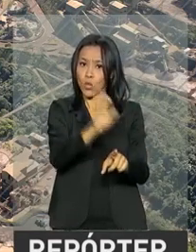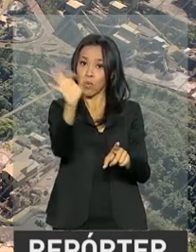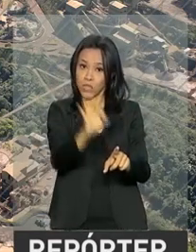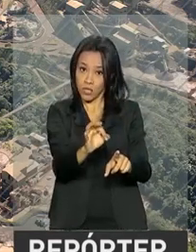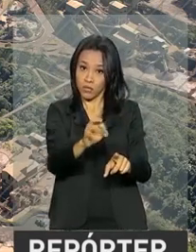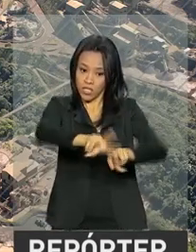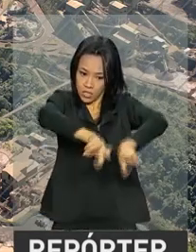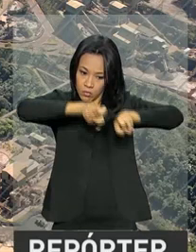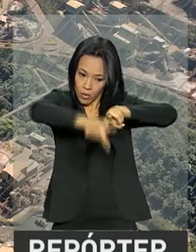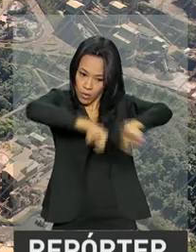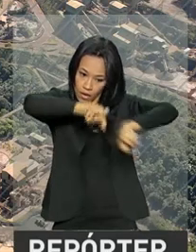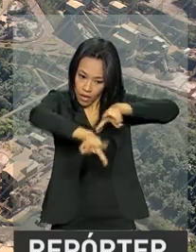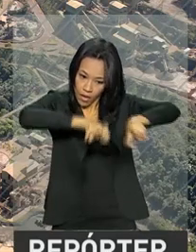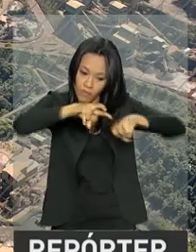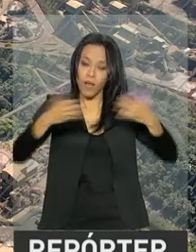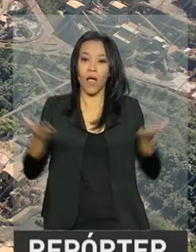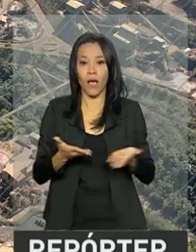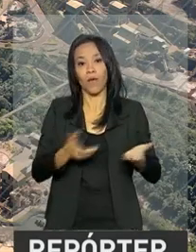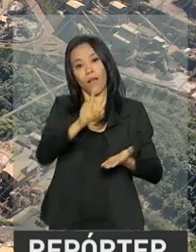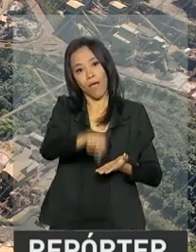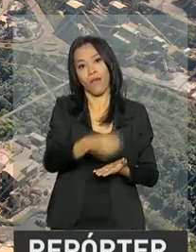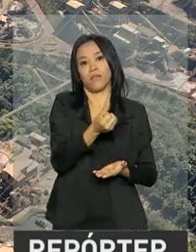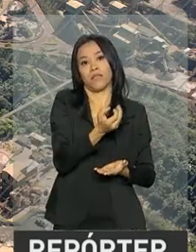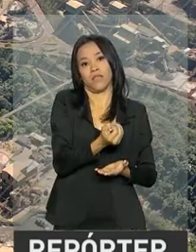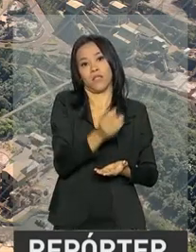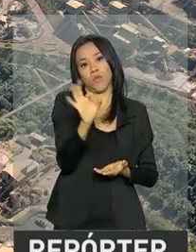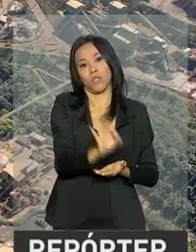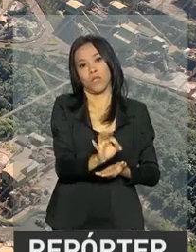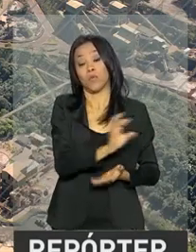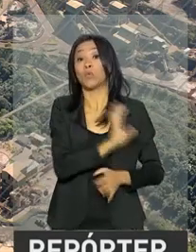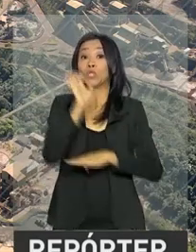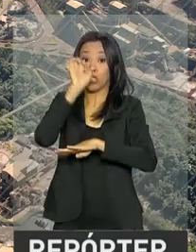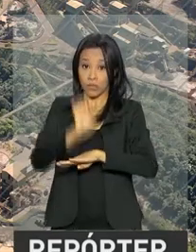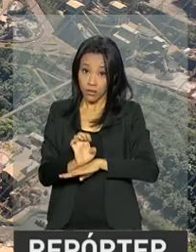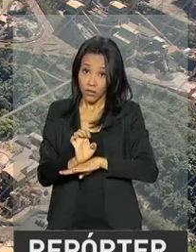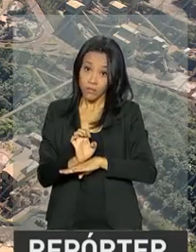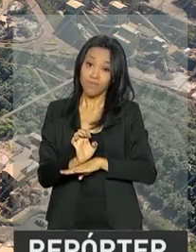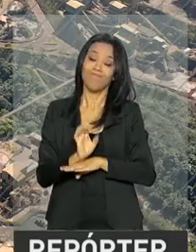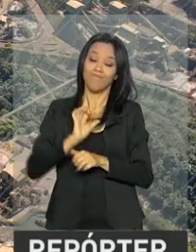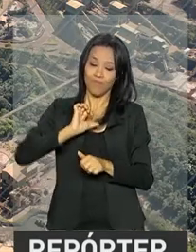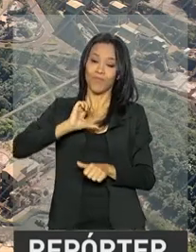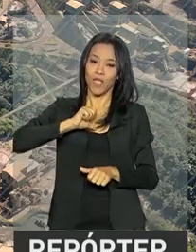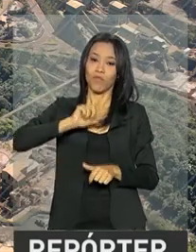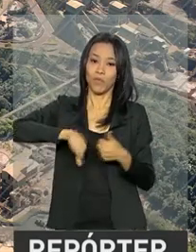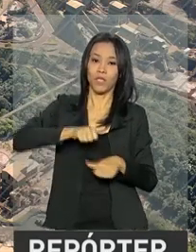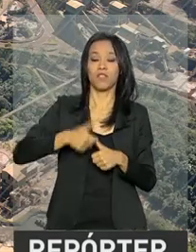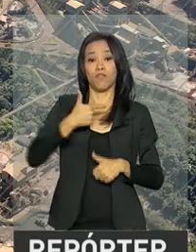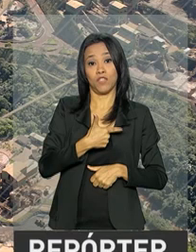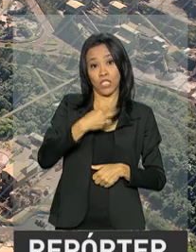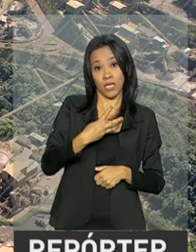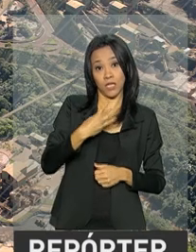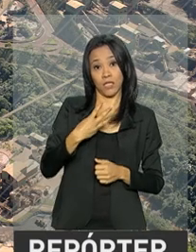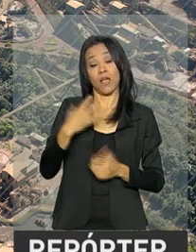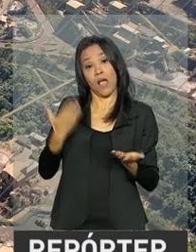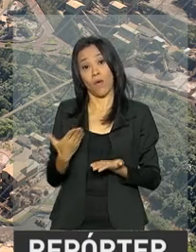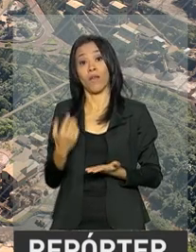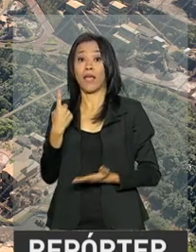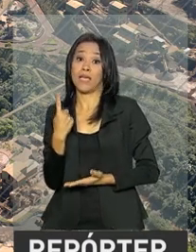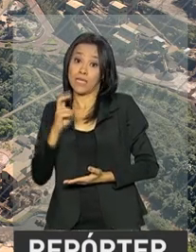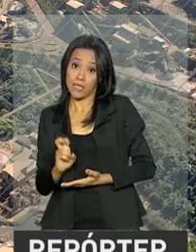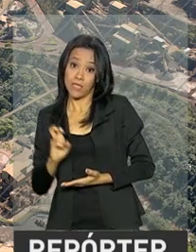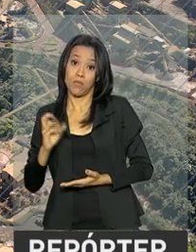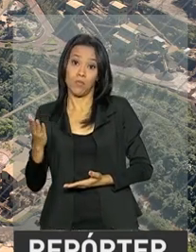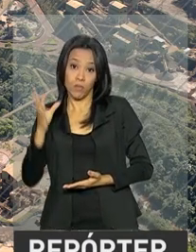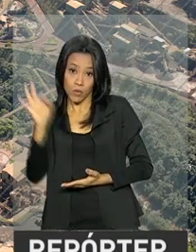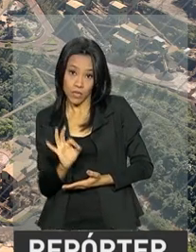passaram a ter 60% para os estados a alteração é de 23 para 15 por cento para a união